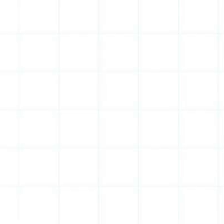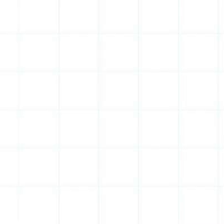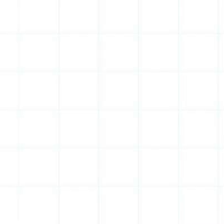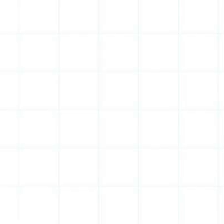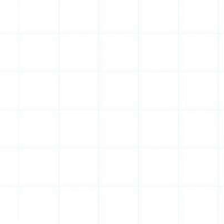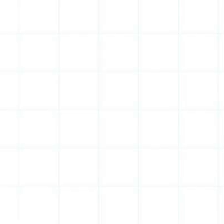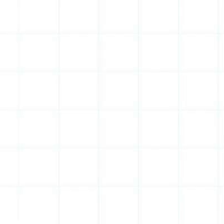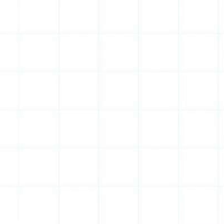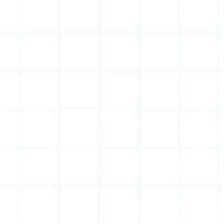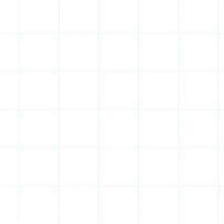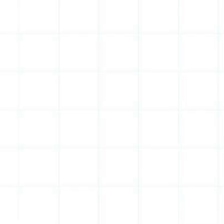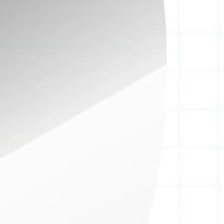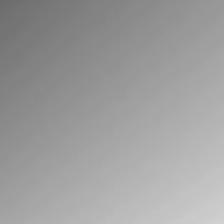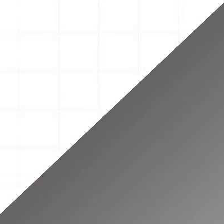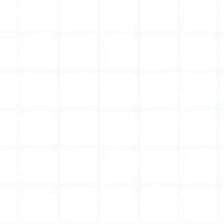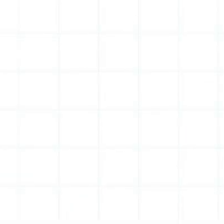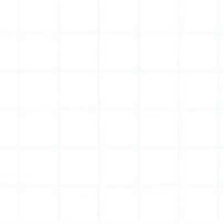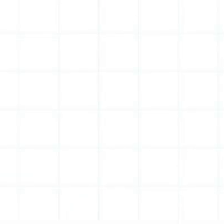disorganized.